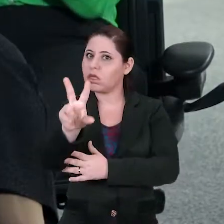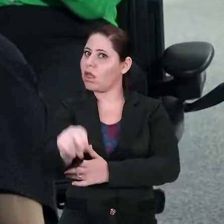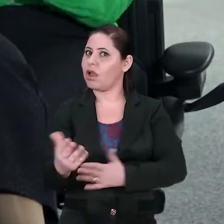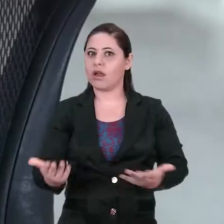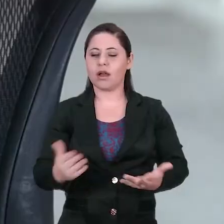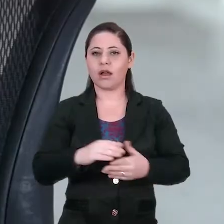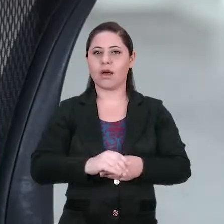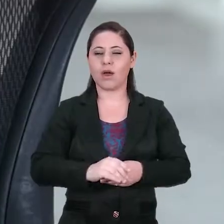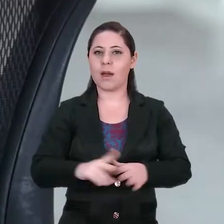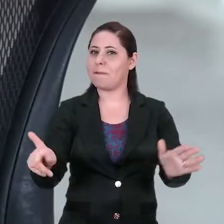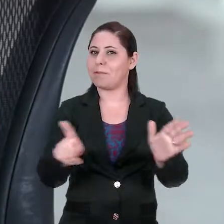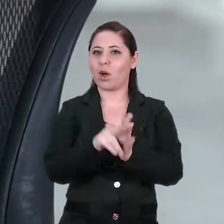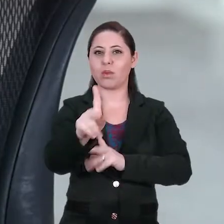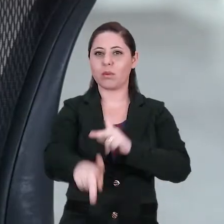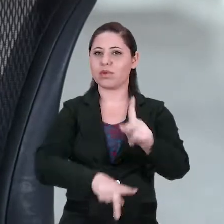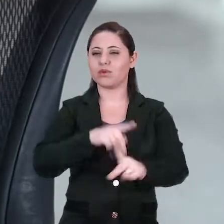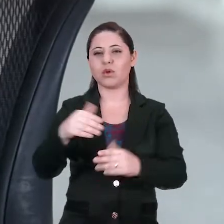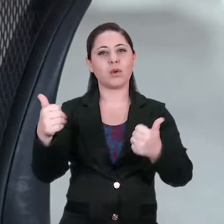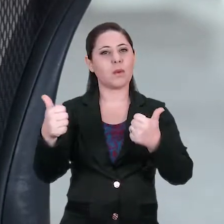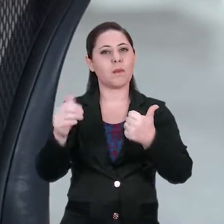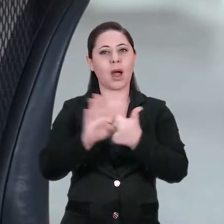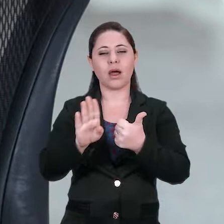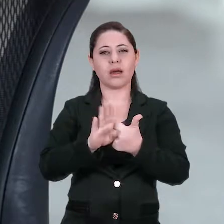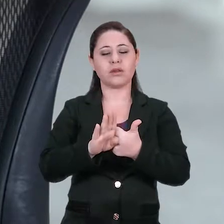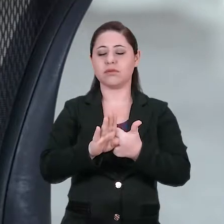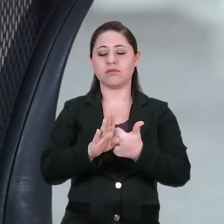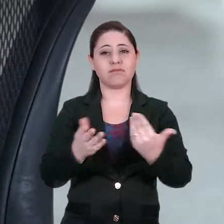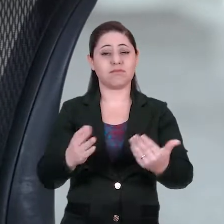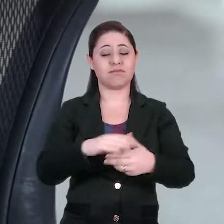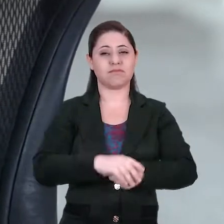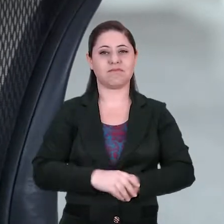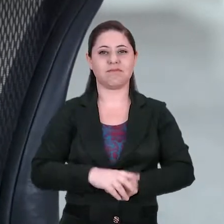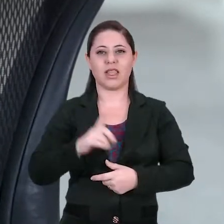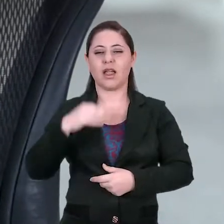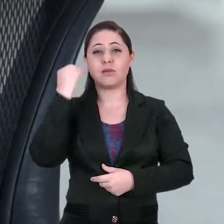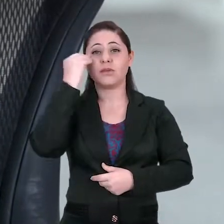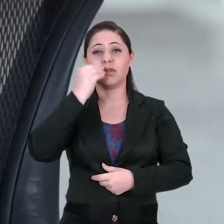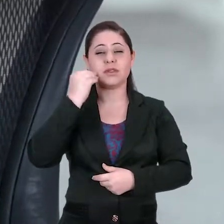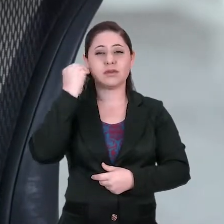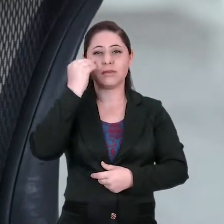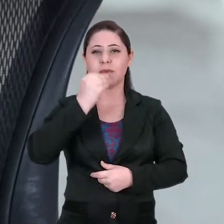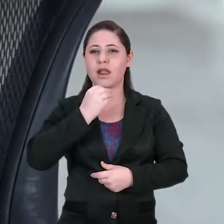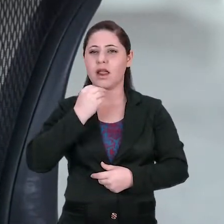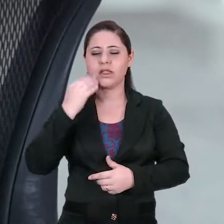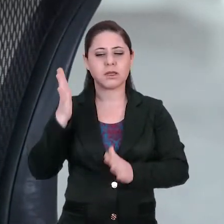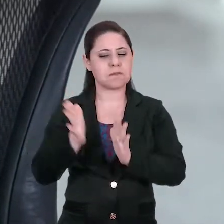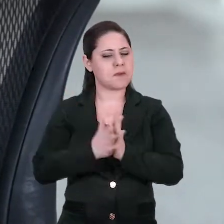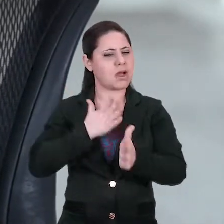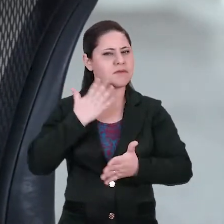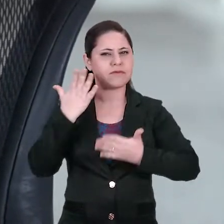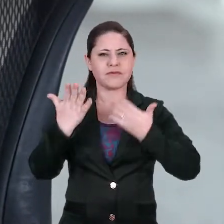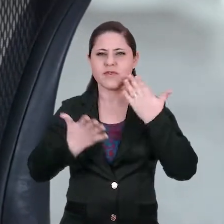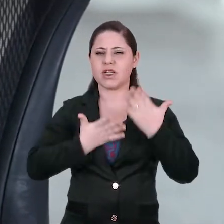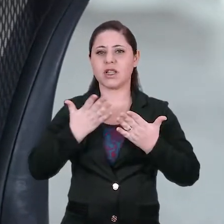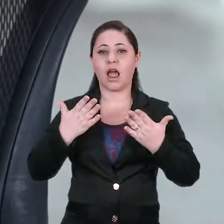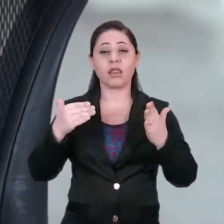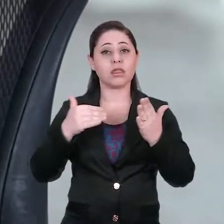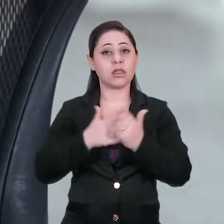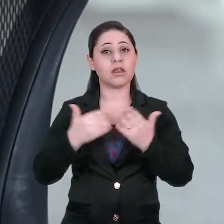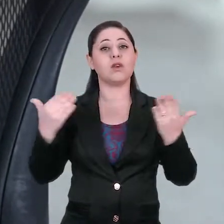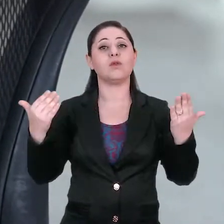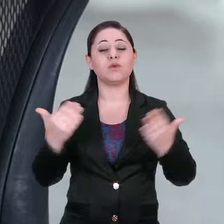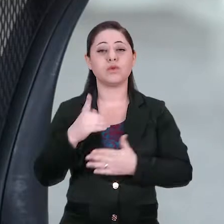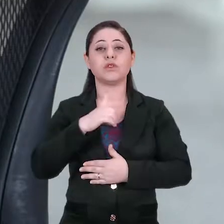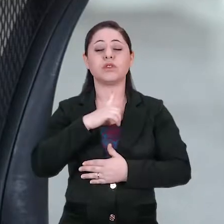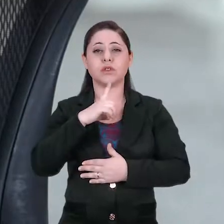escola da população, do bairro onde ela está inserida. E foi uma experiência magnífica, até hoje ainda,